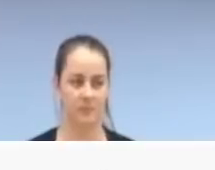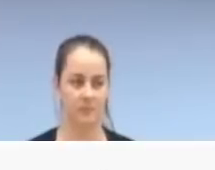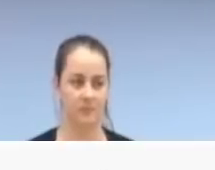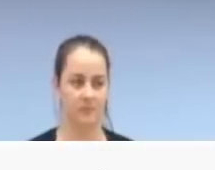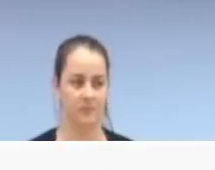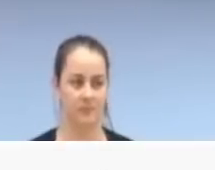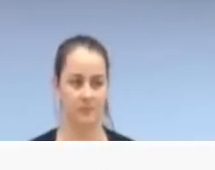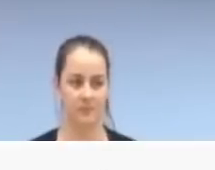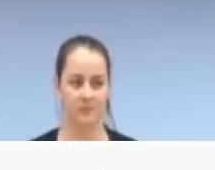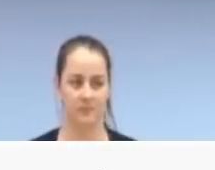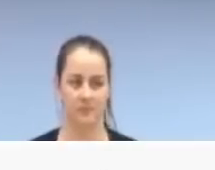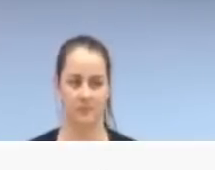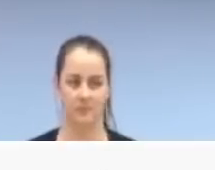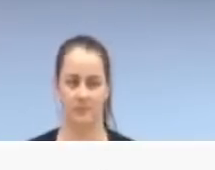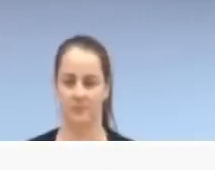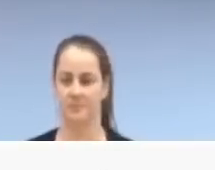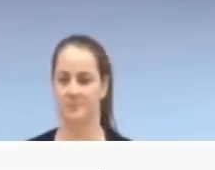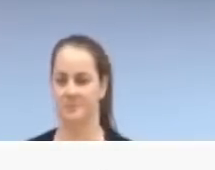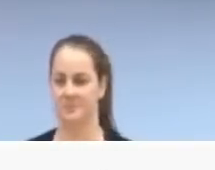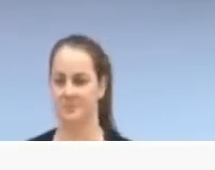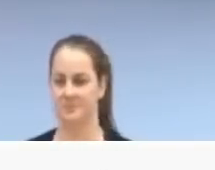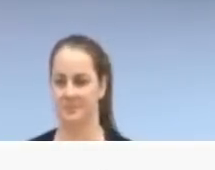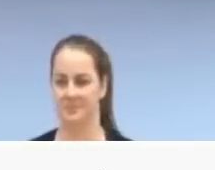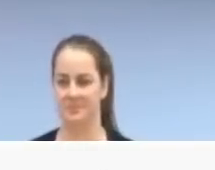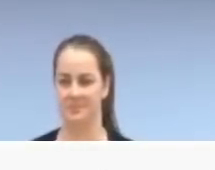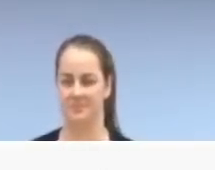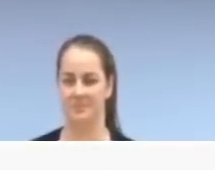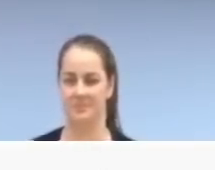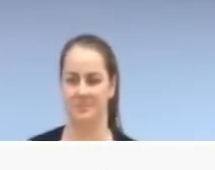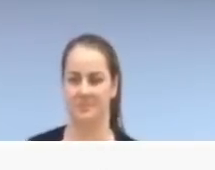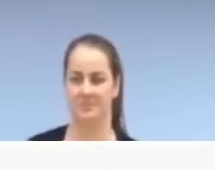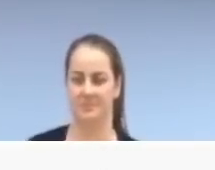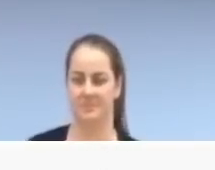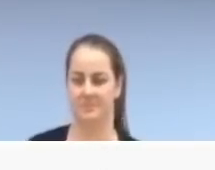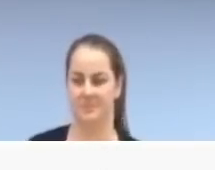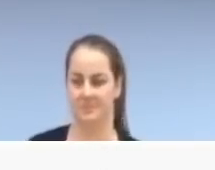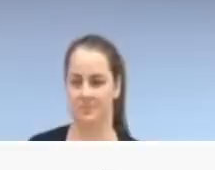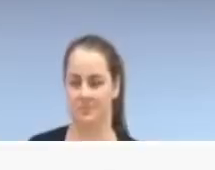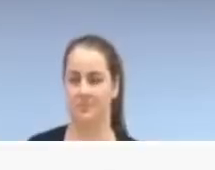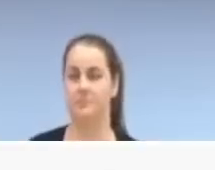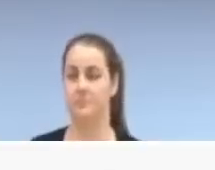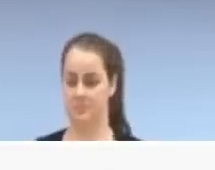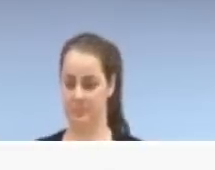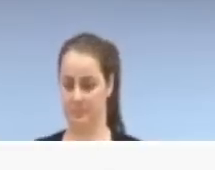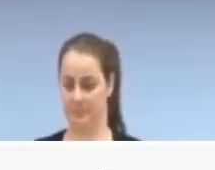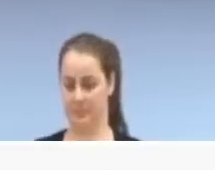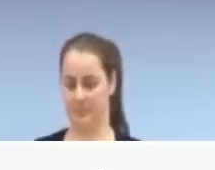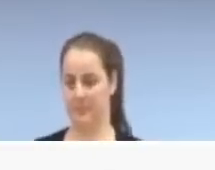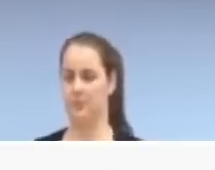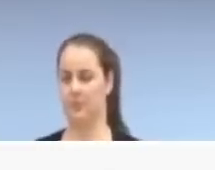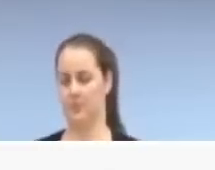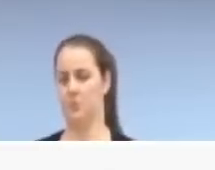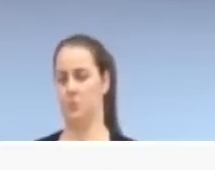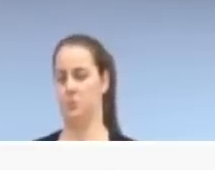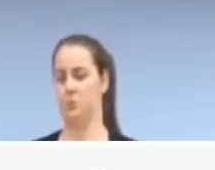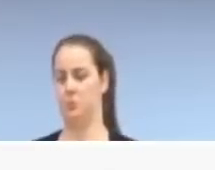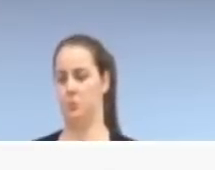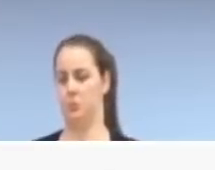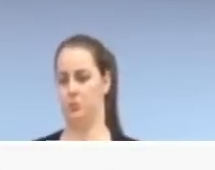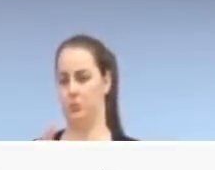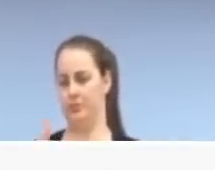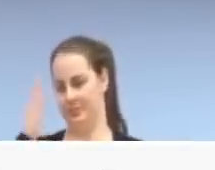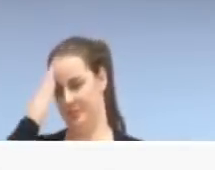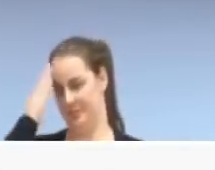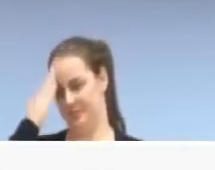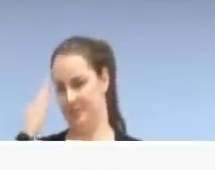erro né um erro é derrubar uma taça de vinho num jantar isso é um erro é cometer um crime não é cometer um erro é escolha